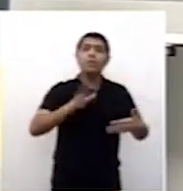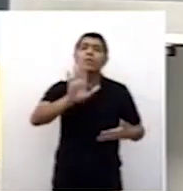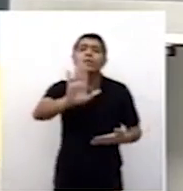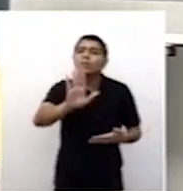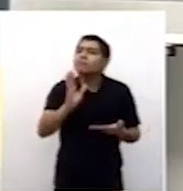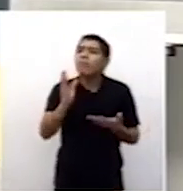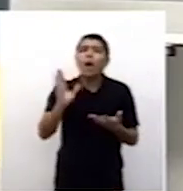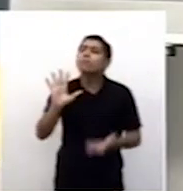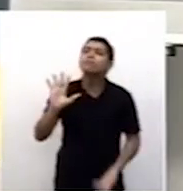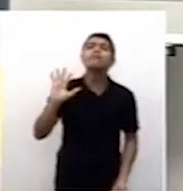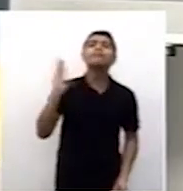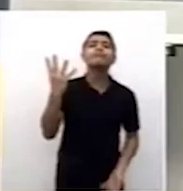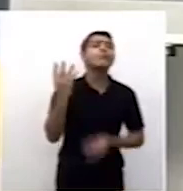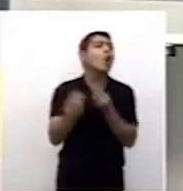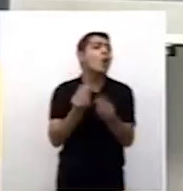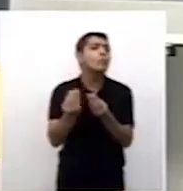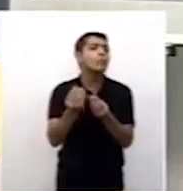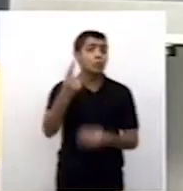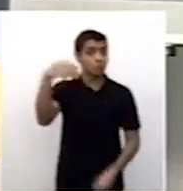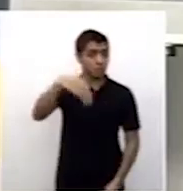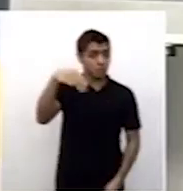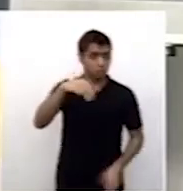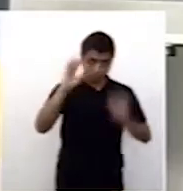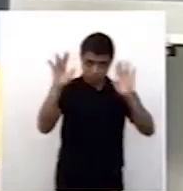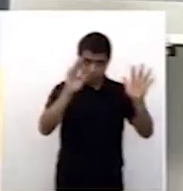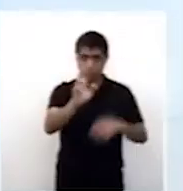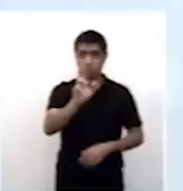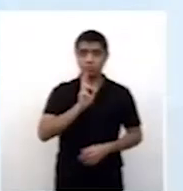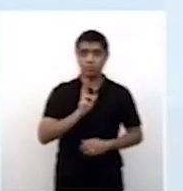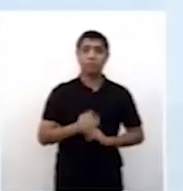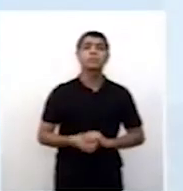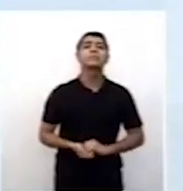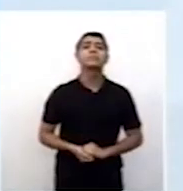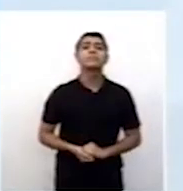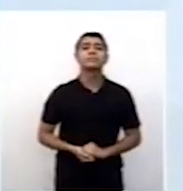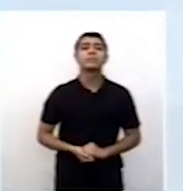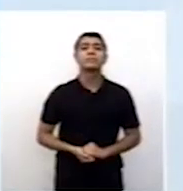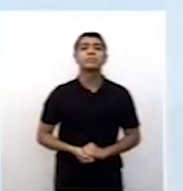a poluição. Então você tem 1 minuto para pensar sobre esse assunto.